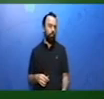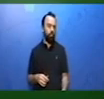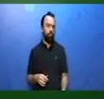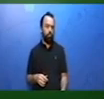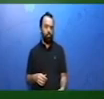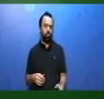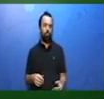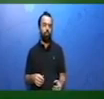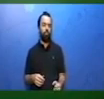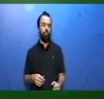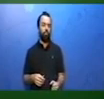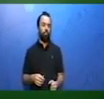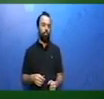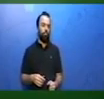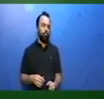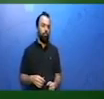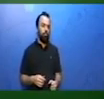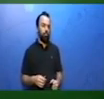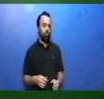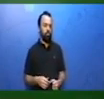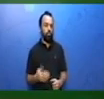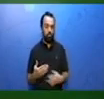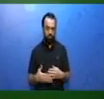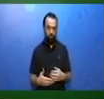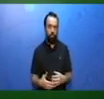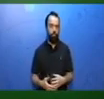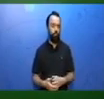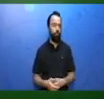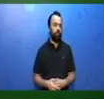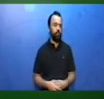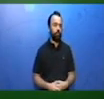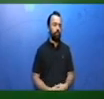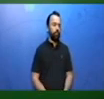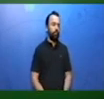Conseguiu acompanhar? Vamos passar para a próxima.